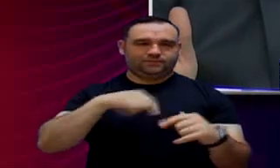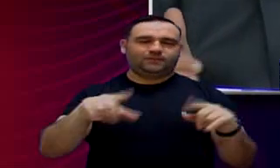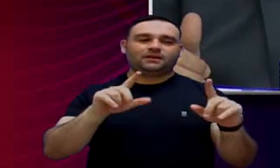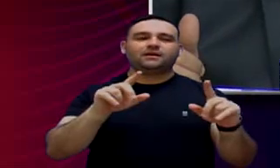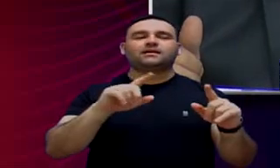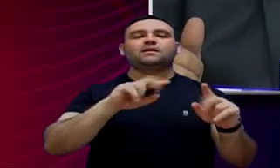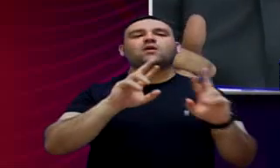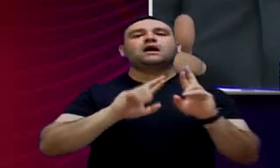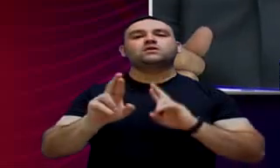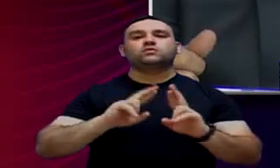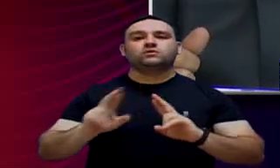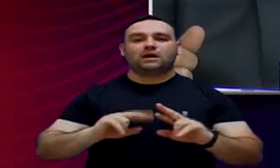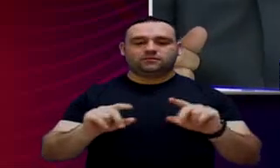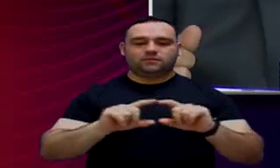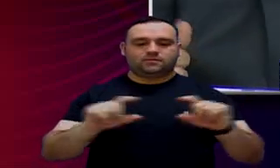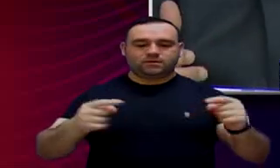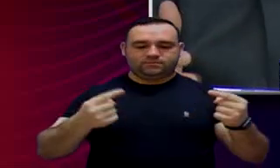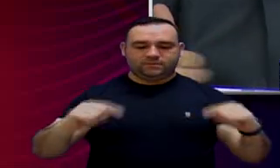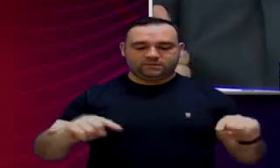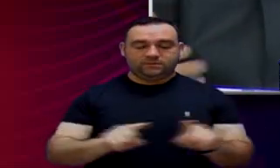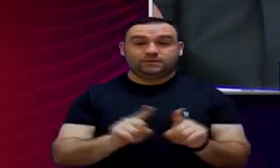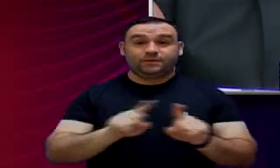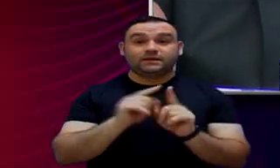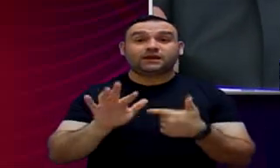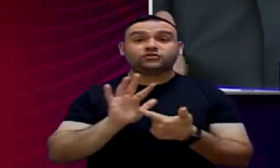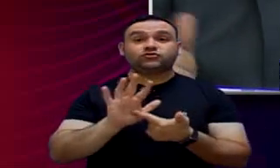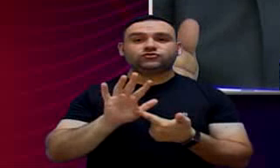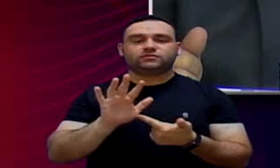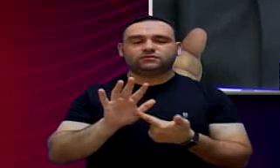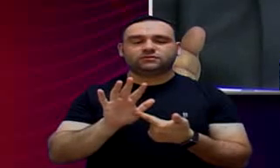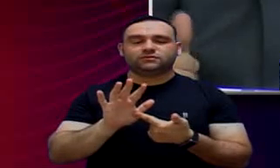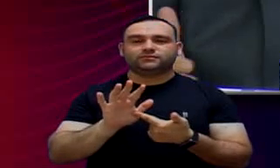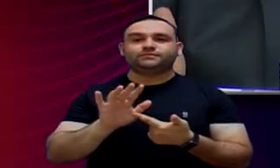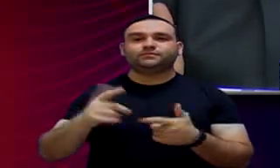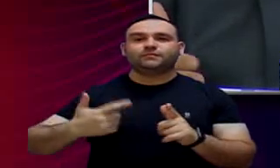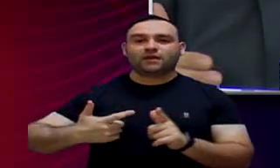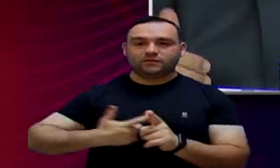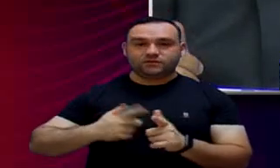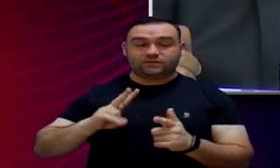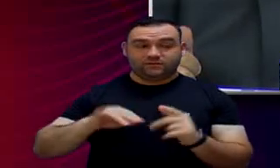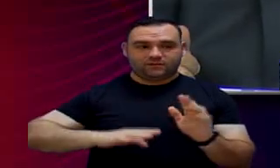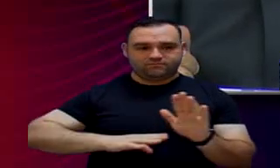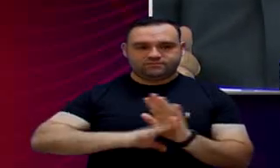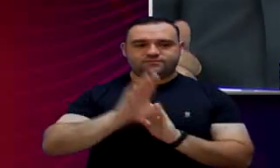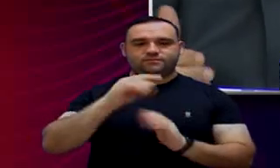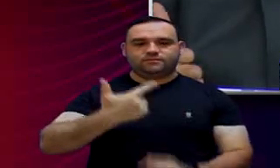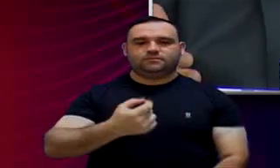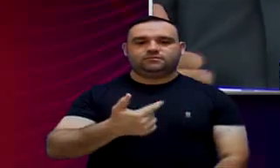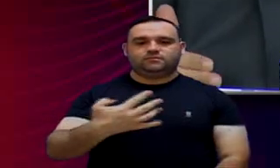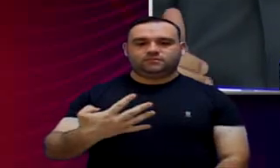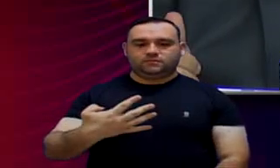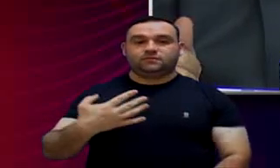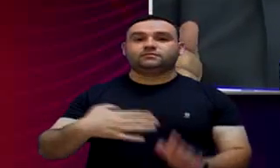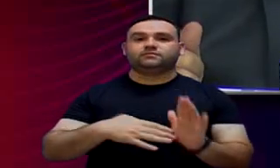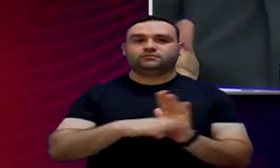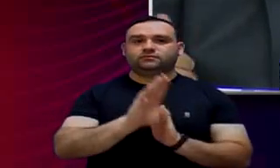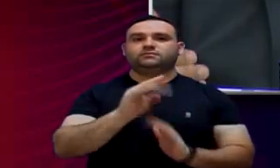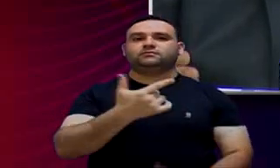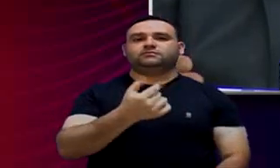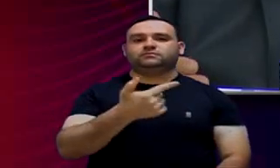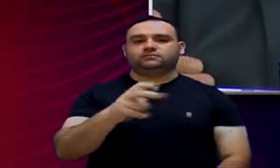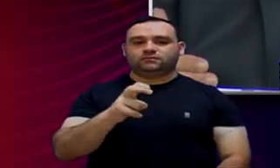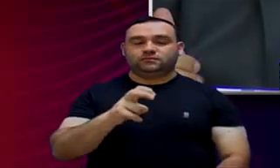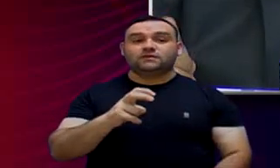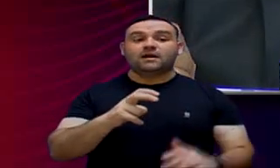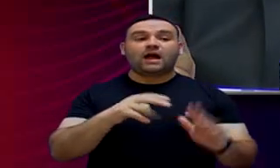resultado ele indica né que a dívida cresce em 2024 cresce em 2025